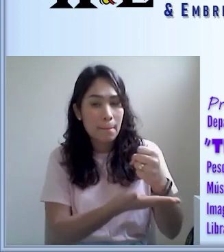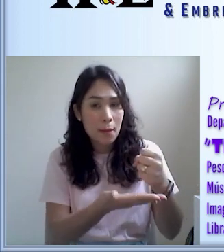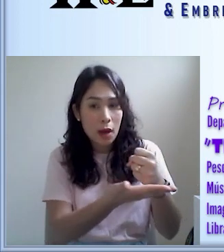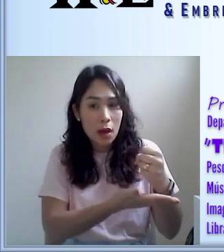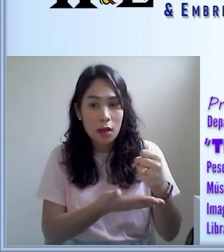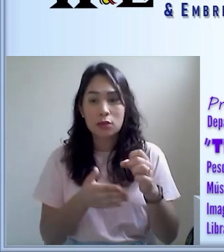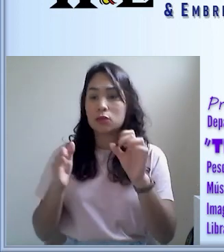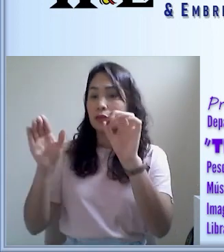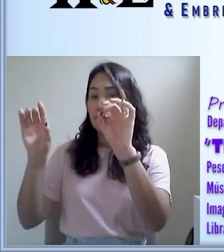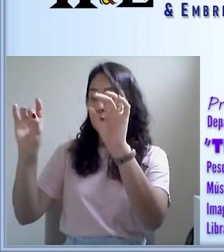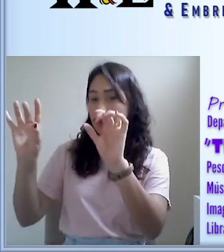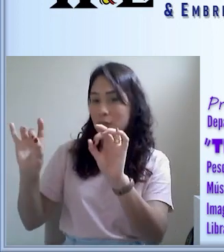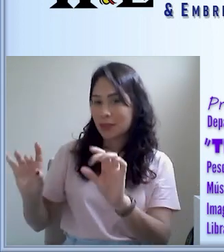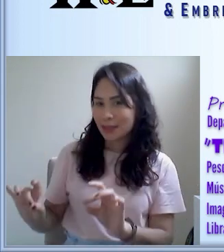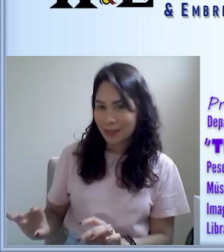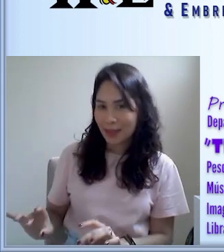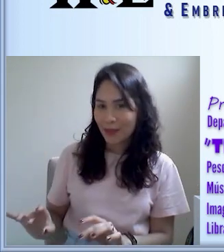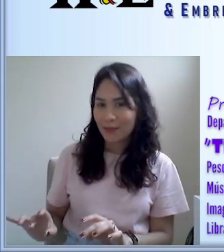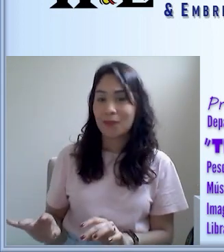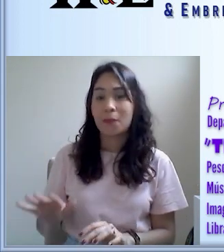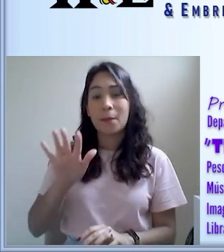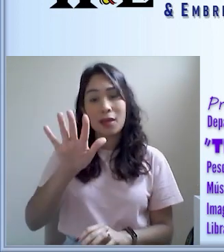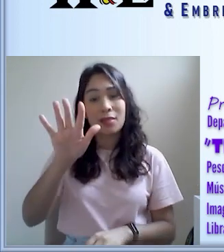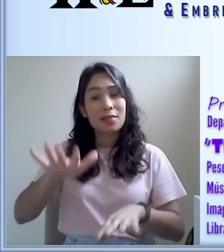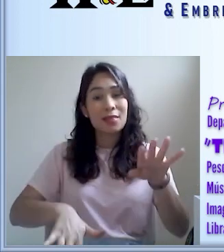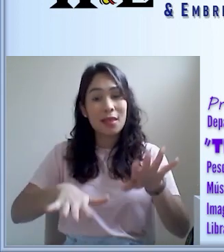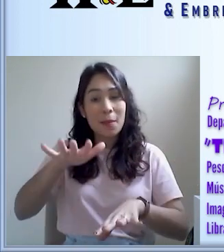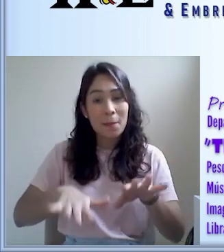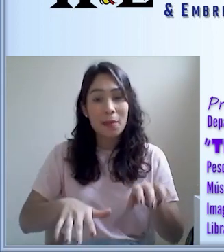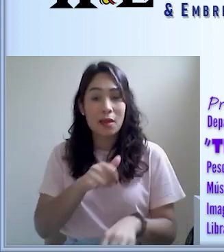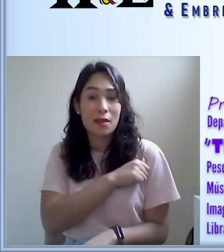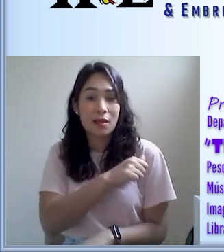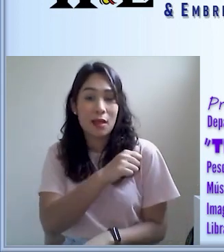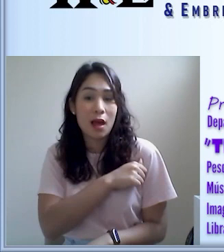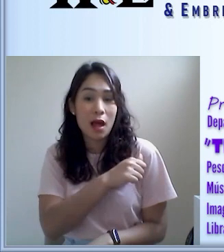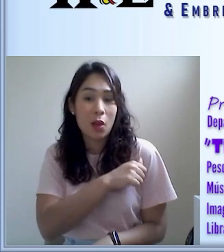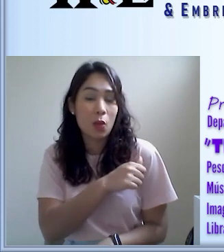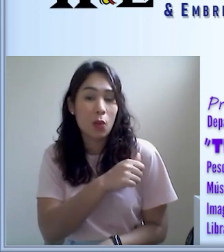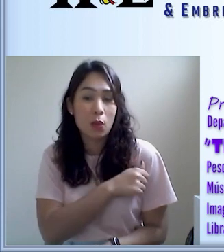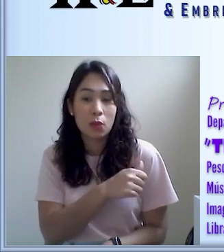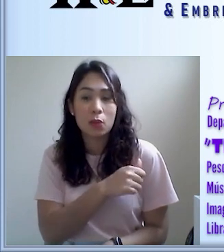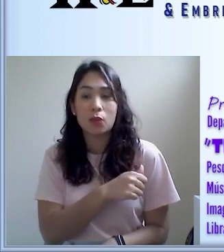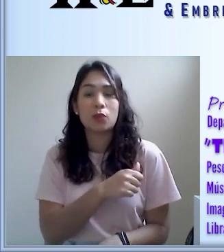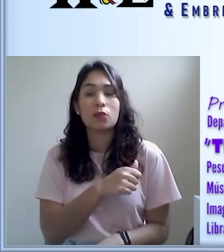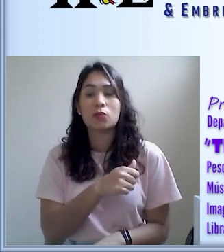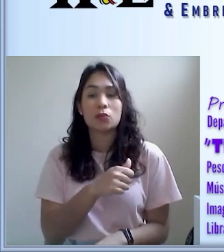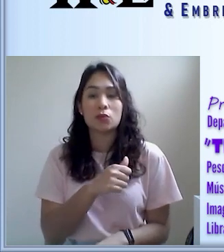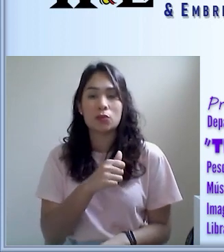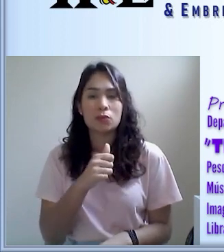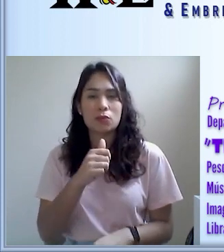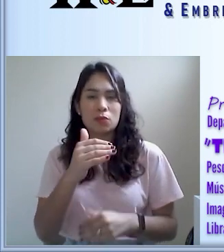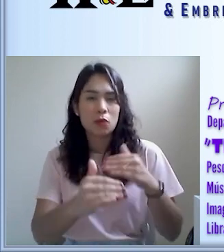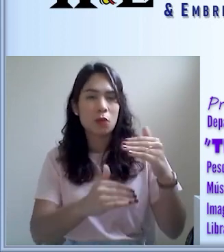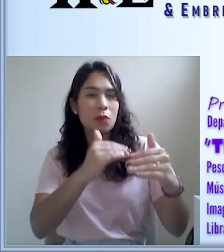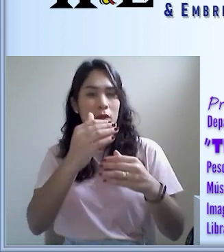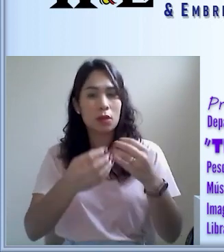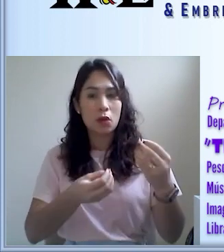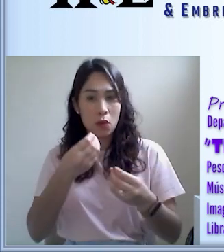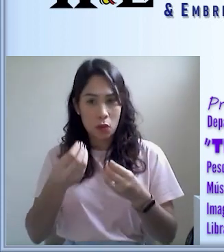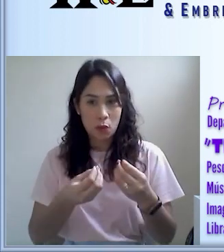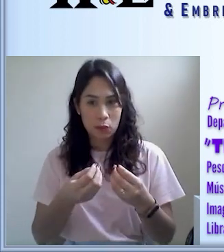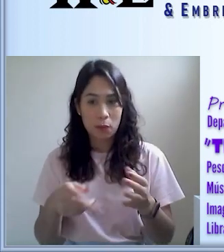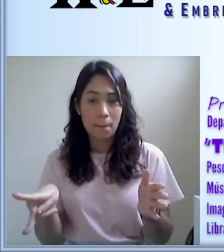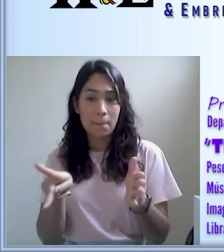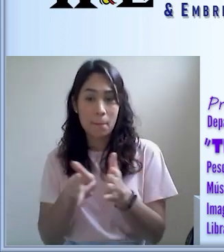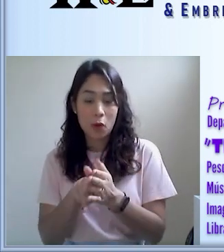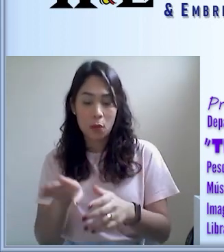de sistemas, de acordo com o avanço da complexidade de discussão dos temas vinculados à oferta das disciplinas